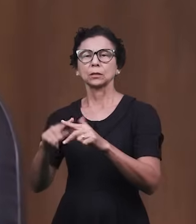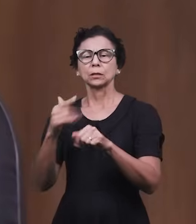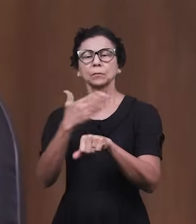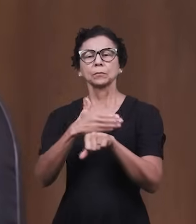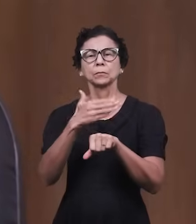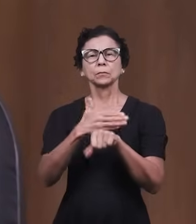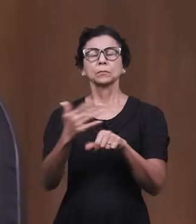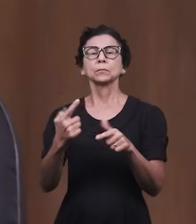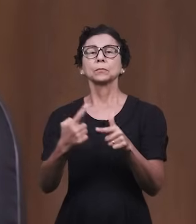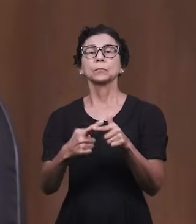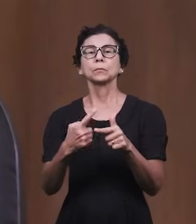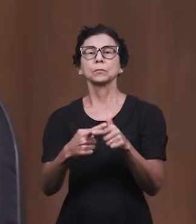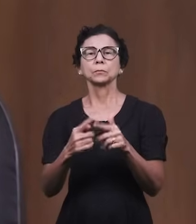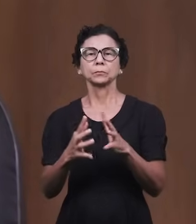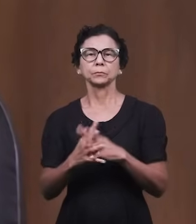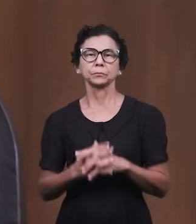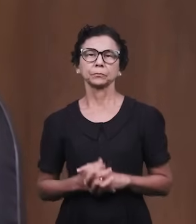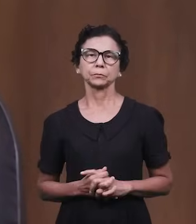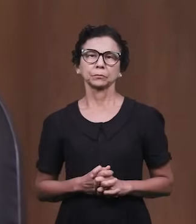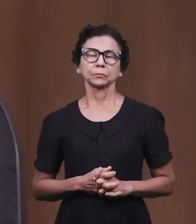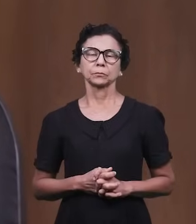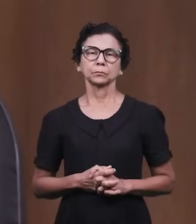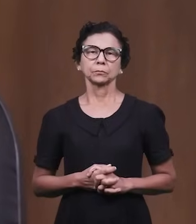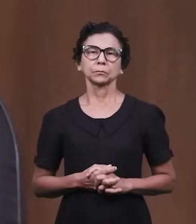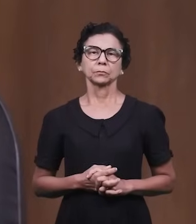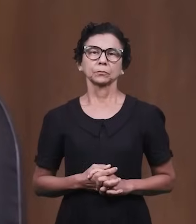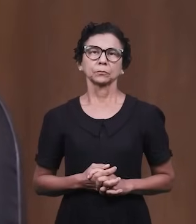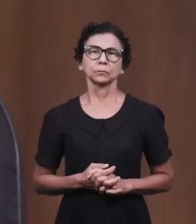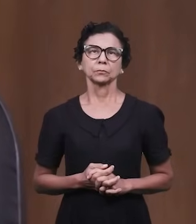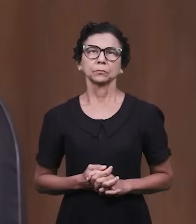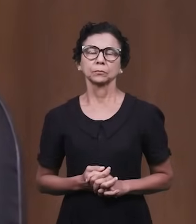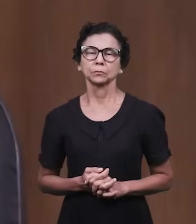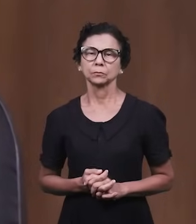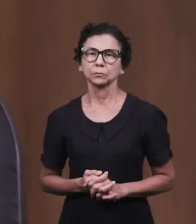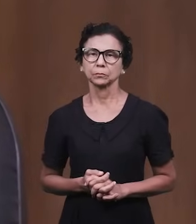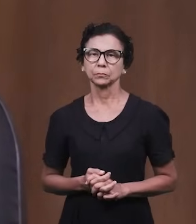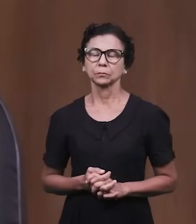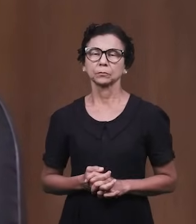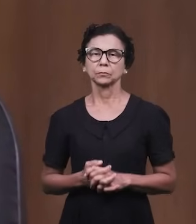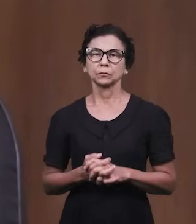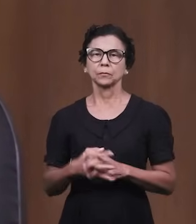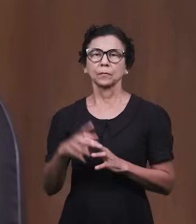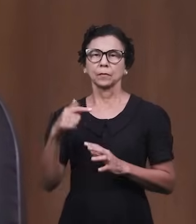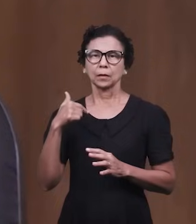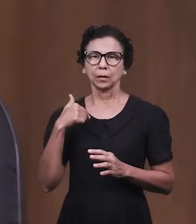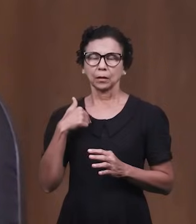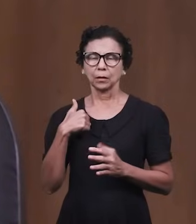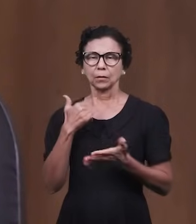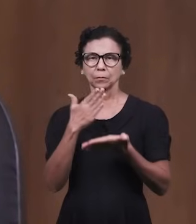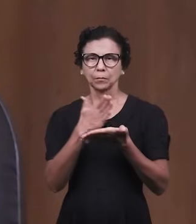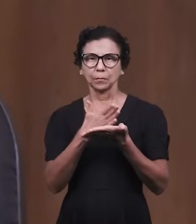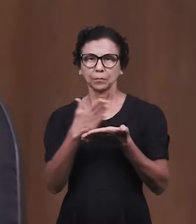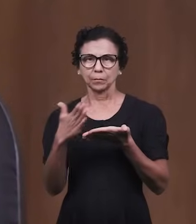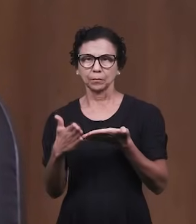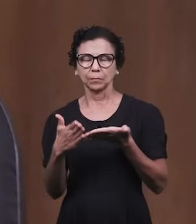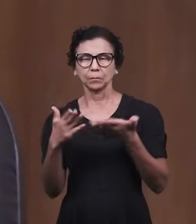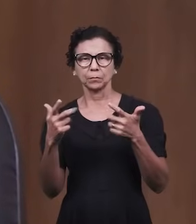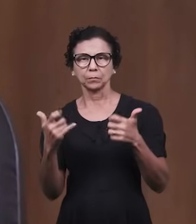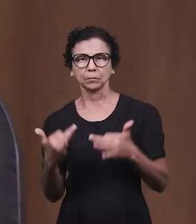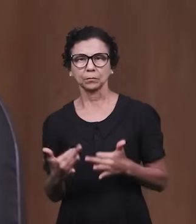dividir essa resposta em duas etapas. Eu vou falar uma parte, o pastor Luiz Eugênio vai falar a segunda